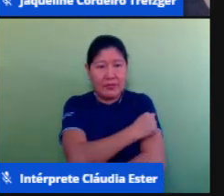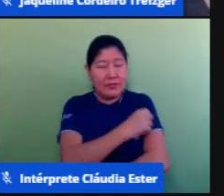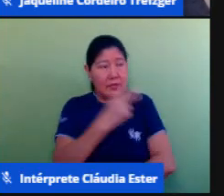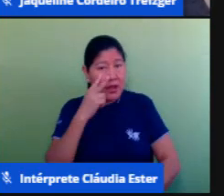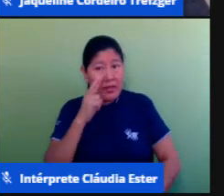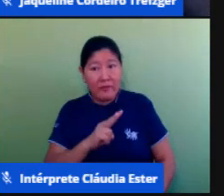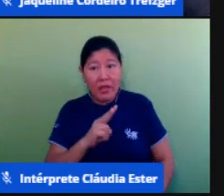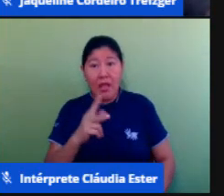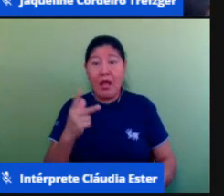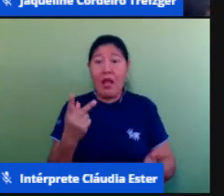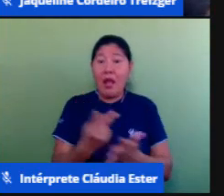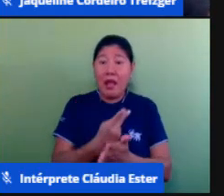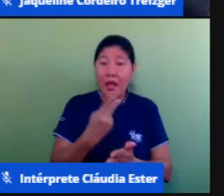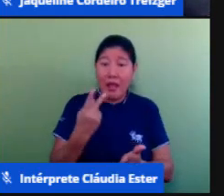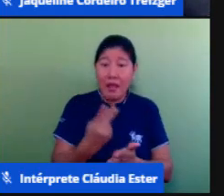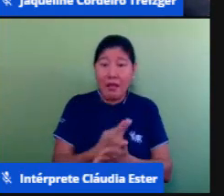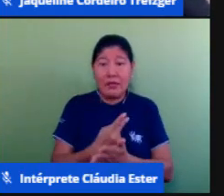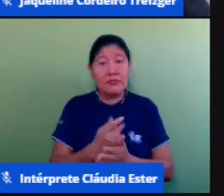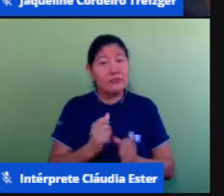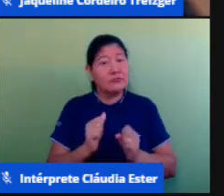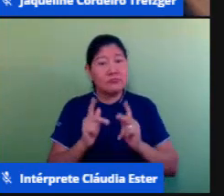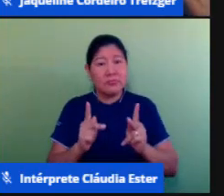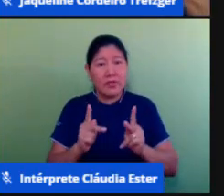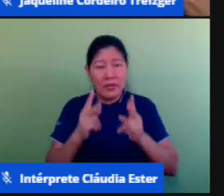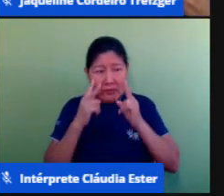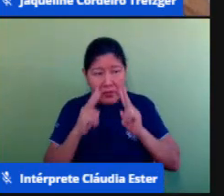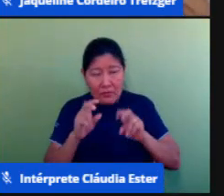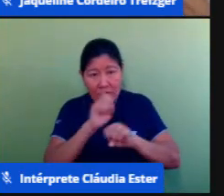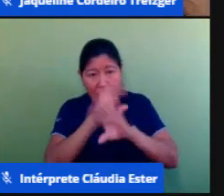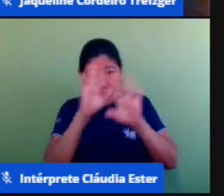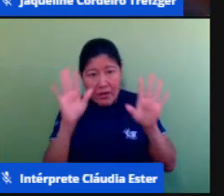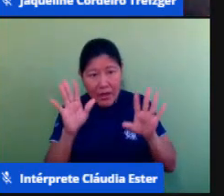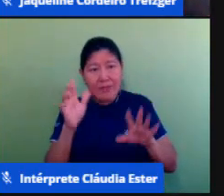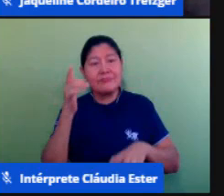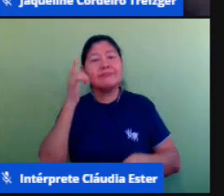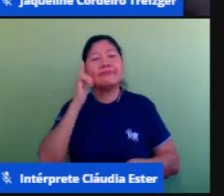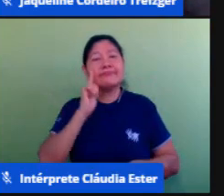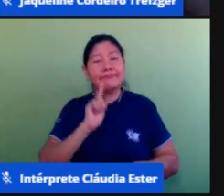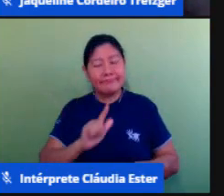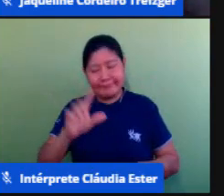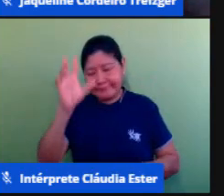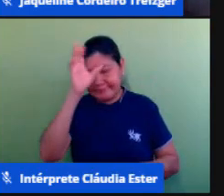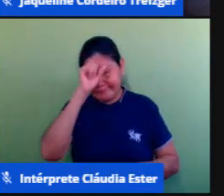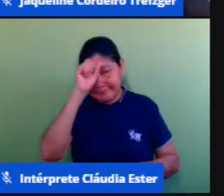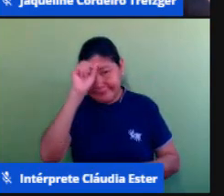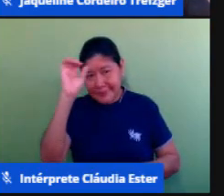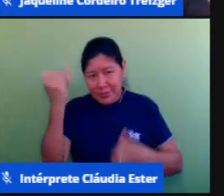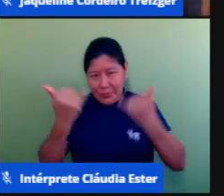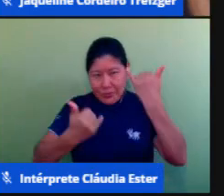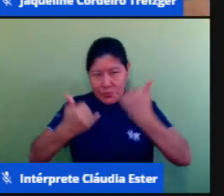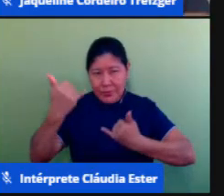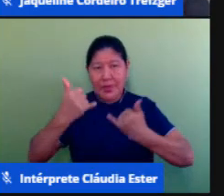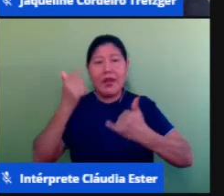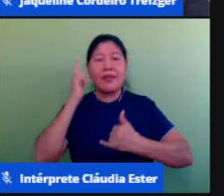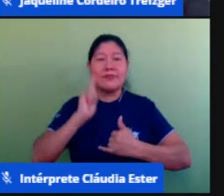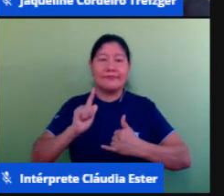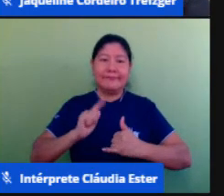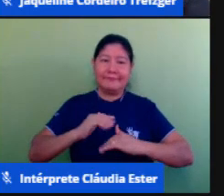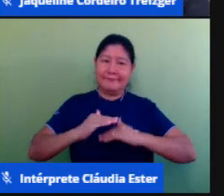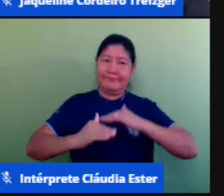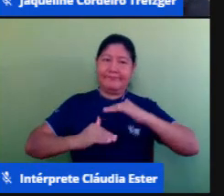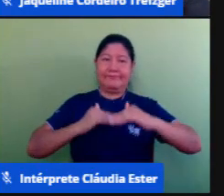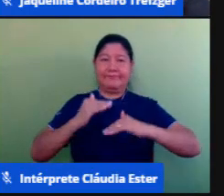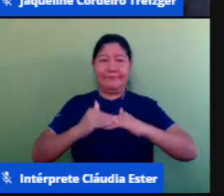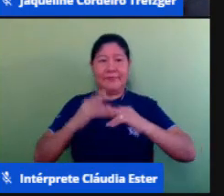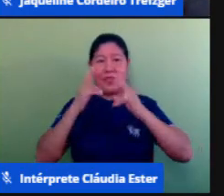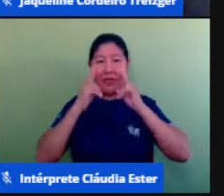onde ele errou, o aprendizado está feito. Porque ele conseguiu ver onde ele errou. E a minha média de